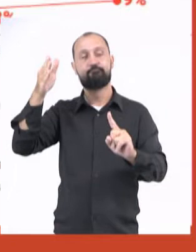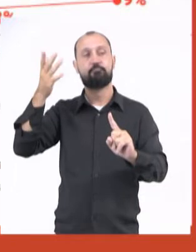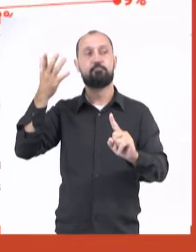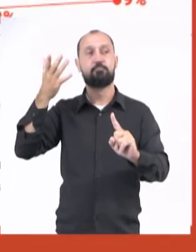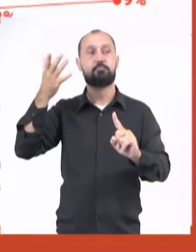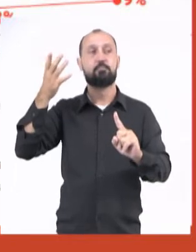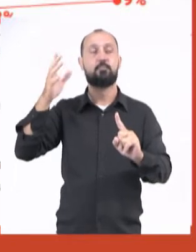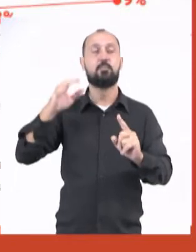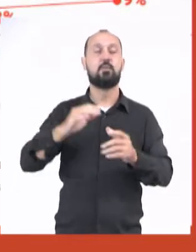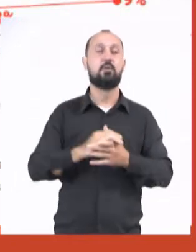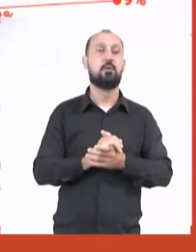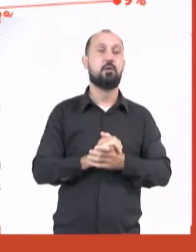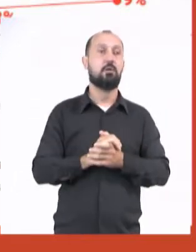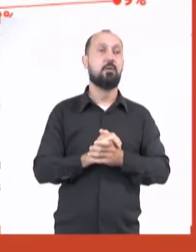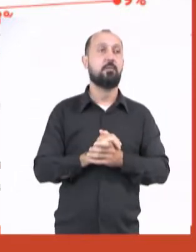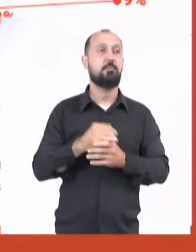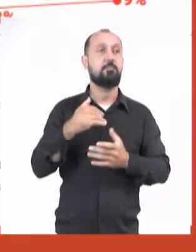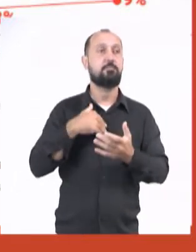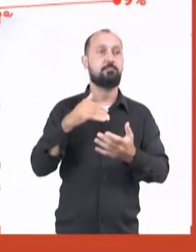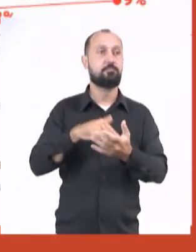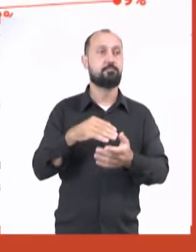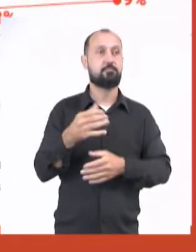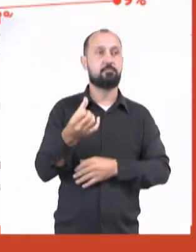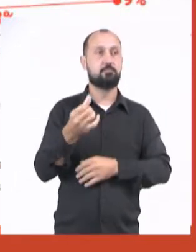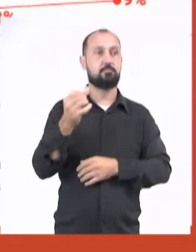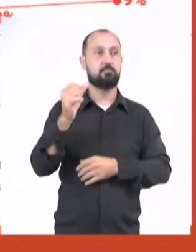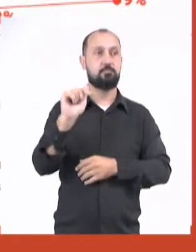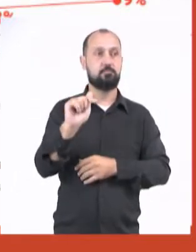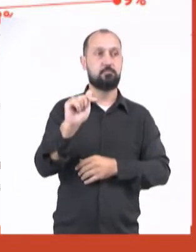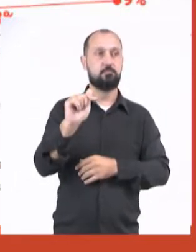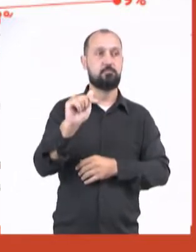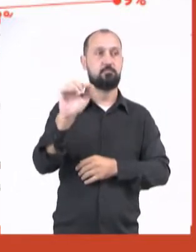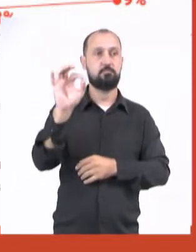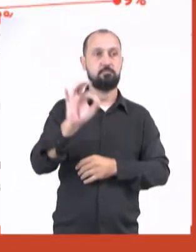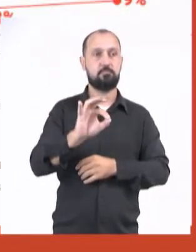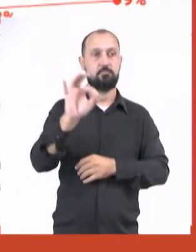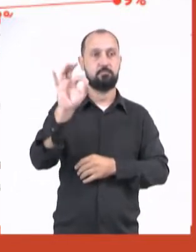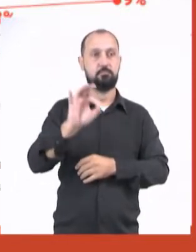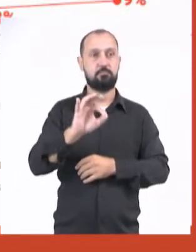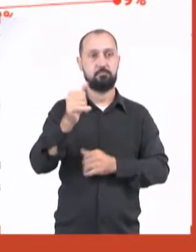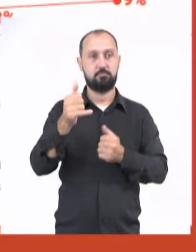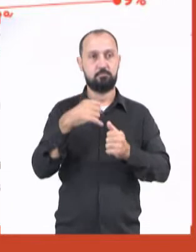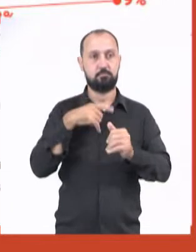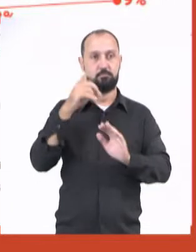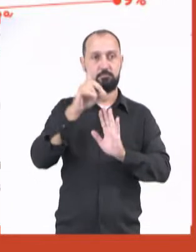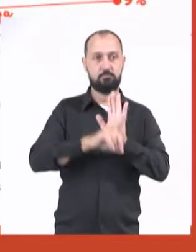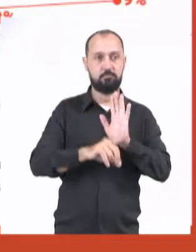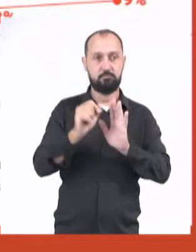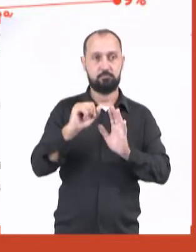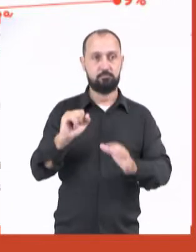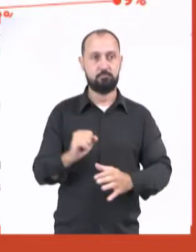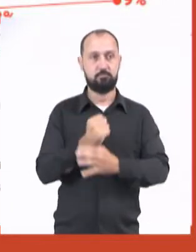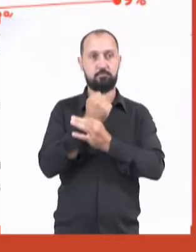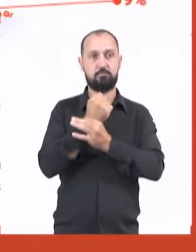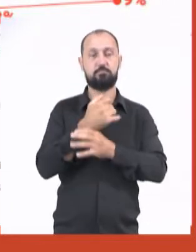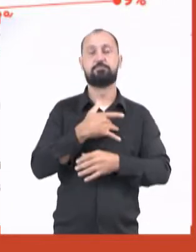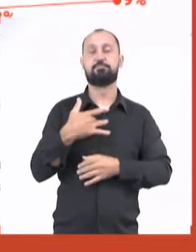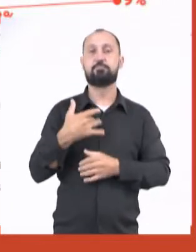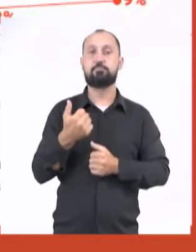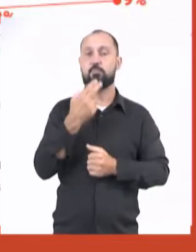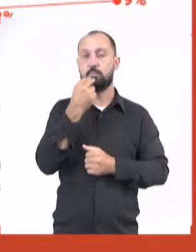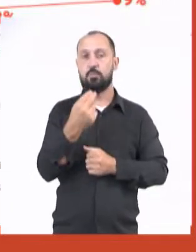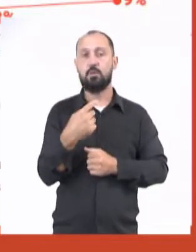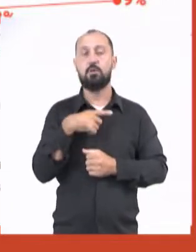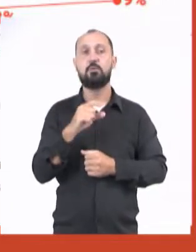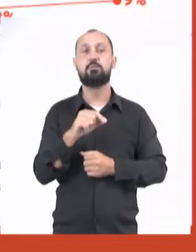PNAD de 2013, aí, onde 77% da população brasileira gozava do direito de ter a segurança alimentar e nutricional,